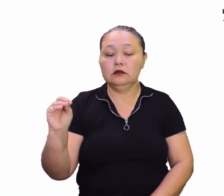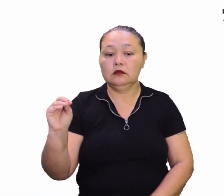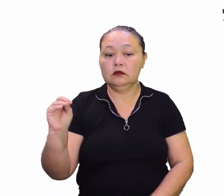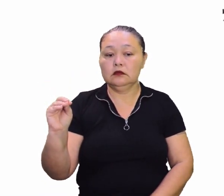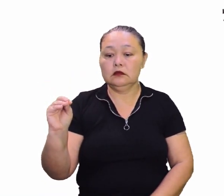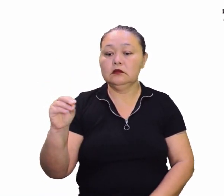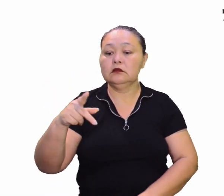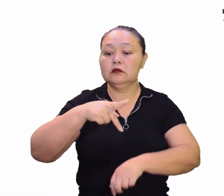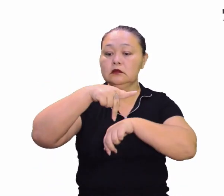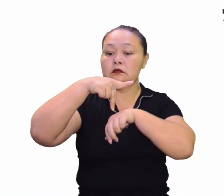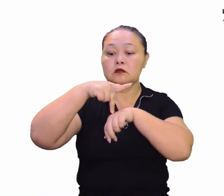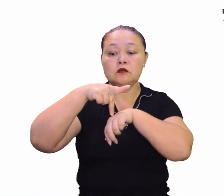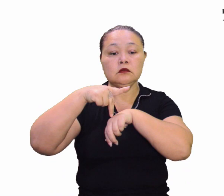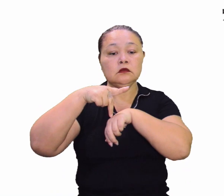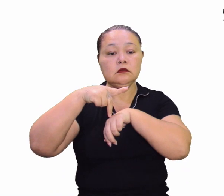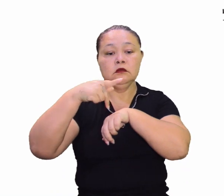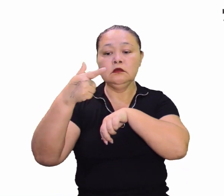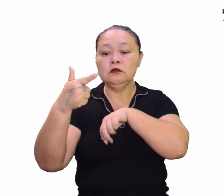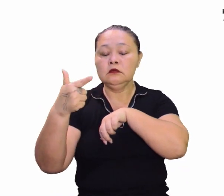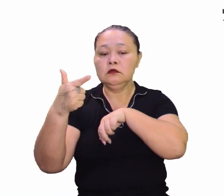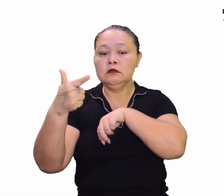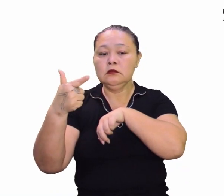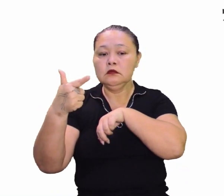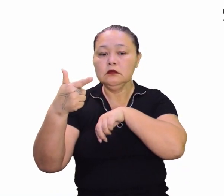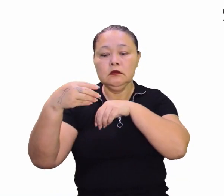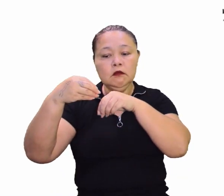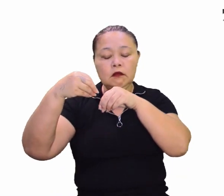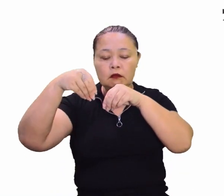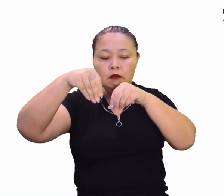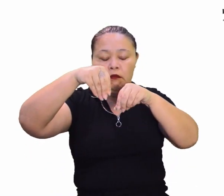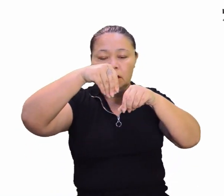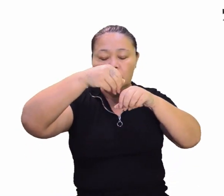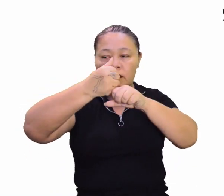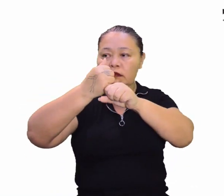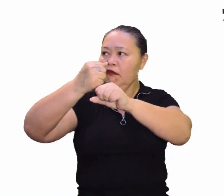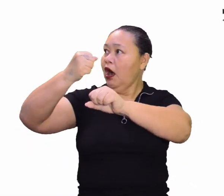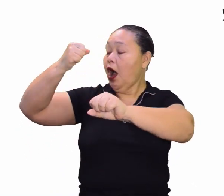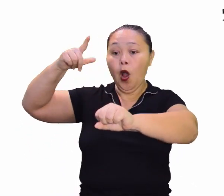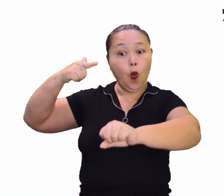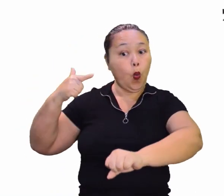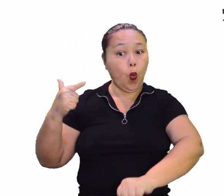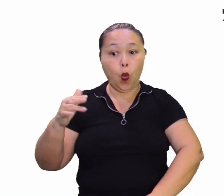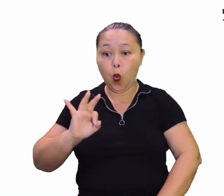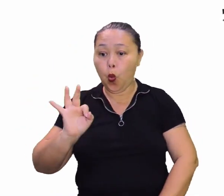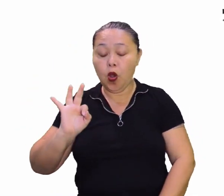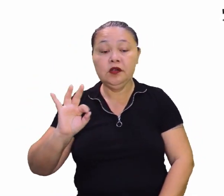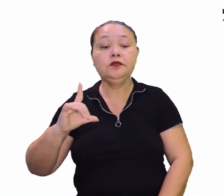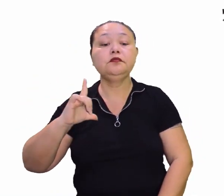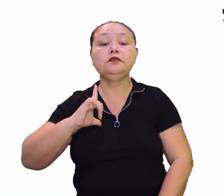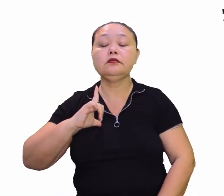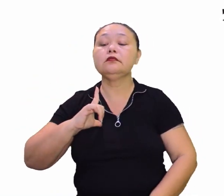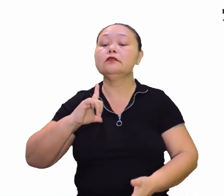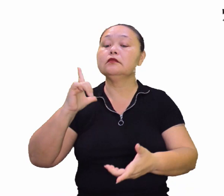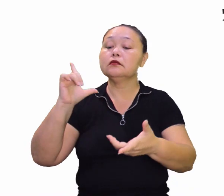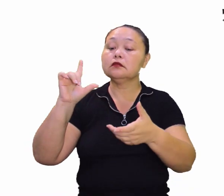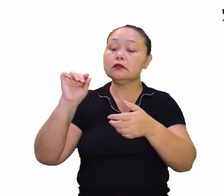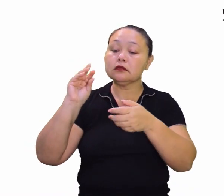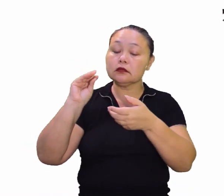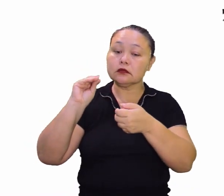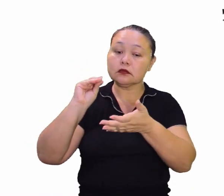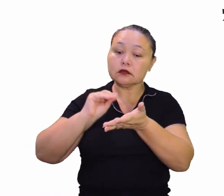Esses países não têm um grande território. Então, se eles não têm um grande território, certamente eles sofrem com abastecimento